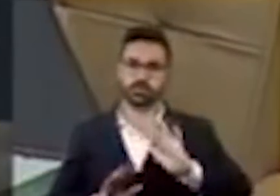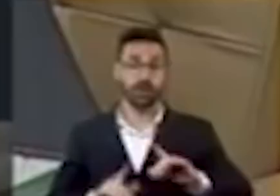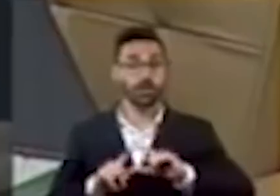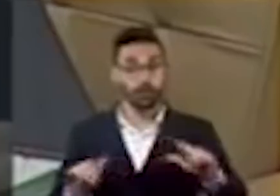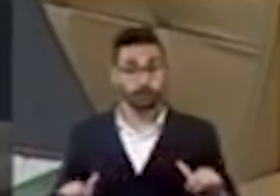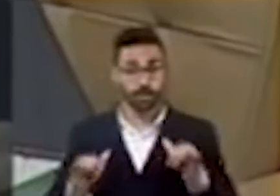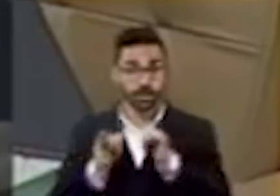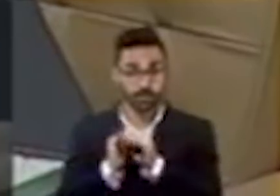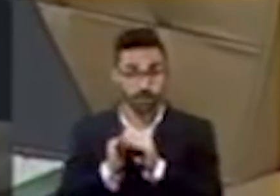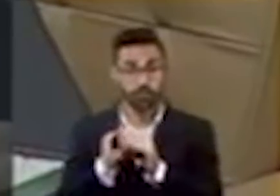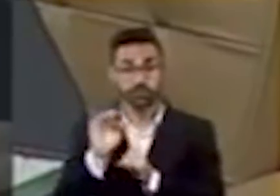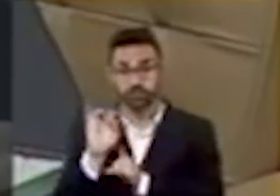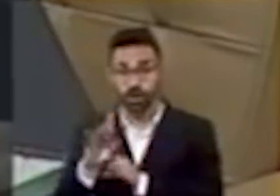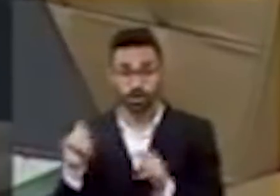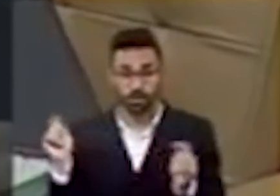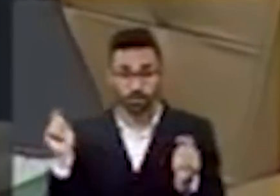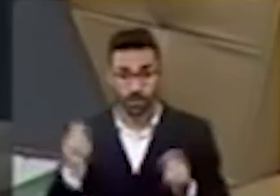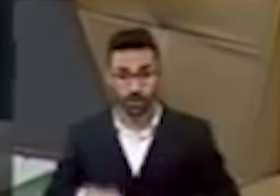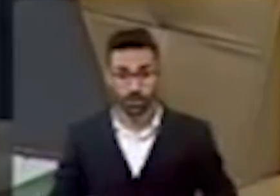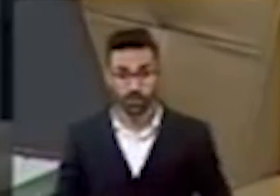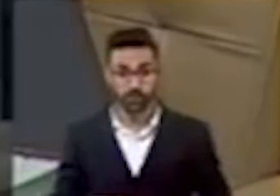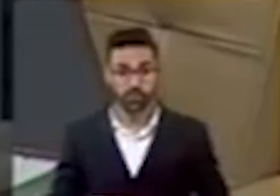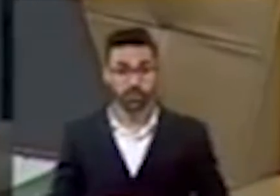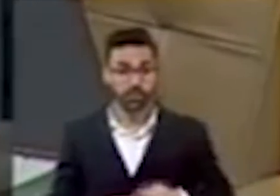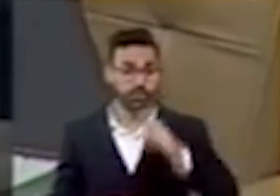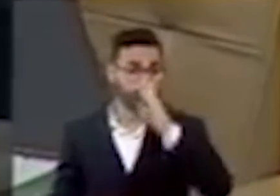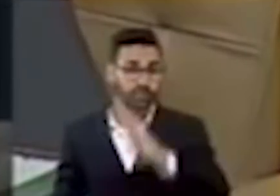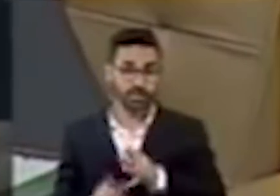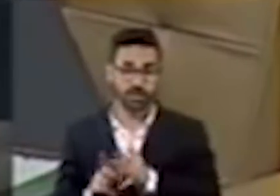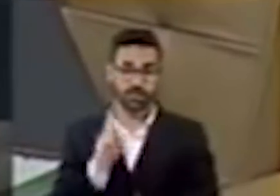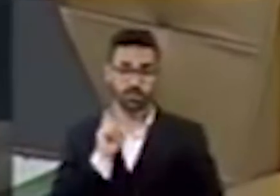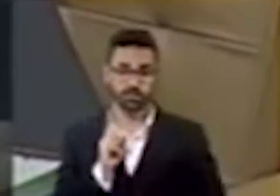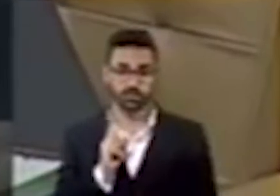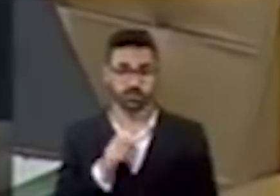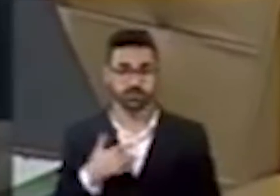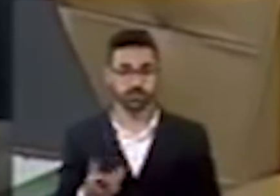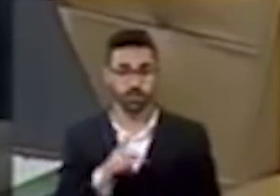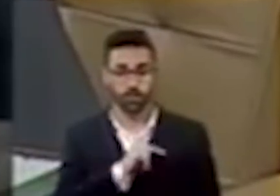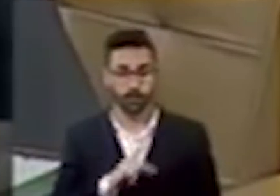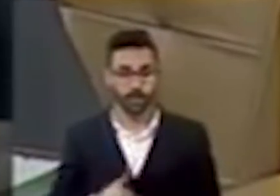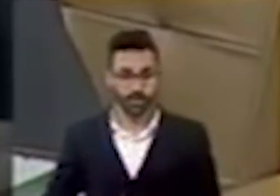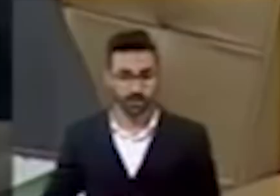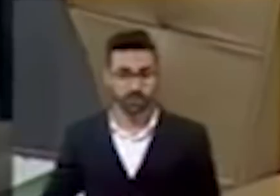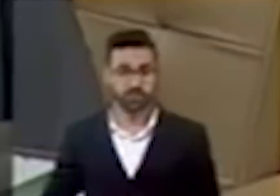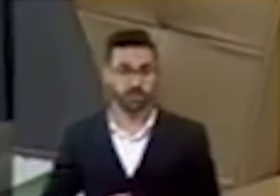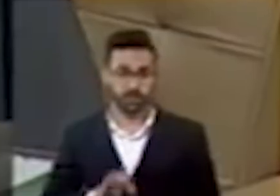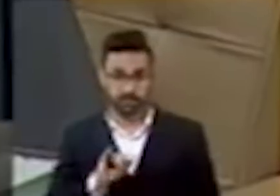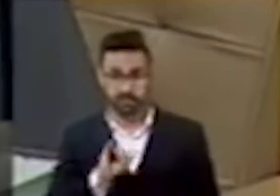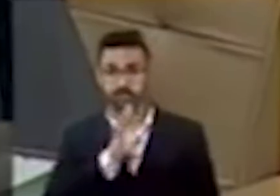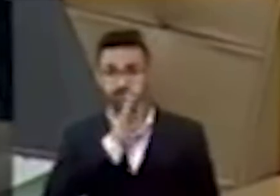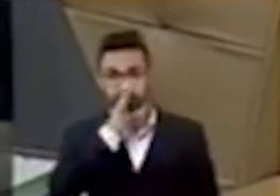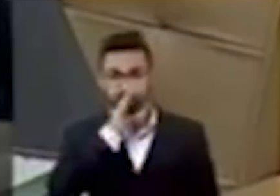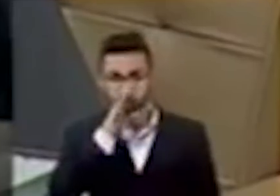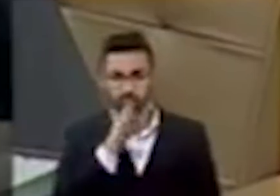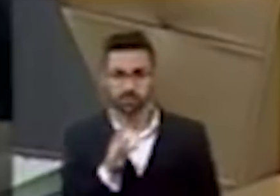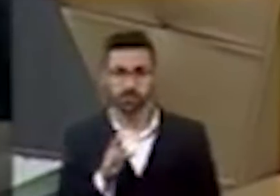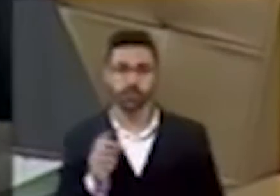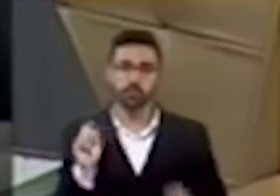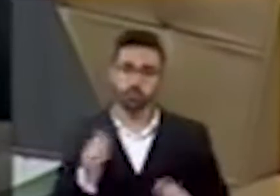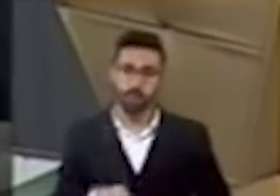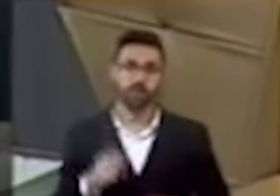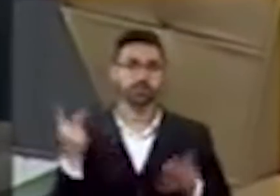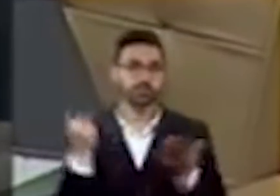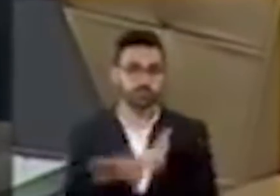só poderia ser emitido para condenações passadas e o presidente que fosse abusivo poderia enfrentar um